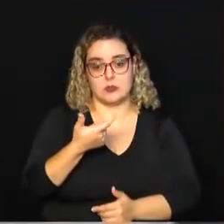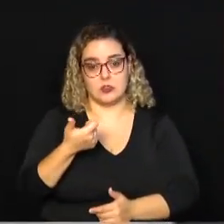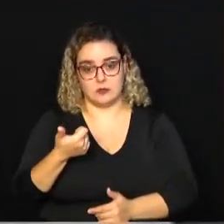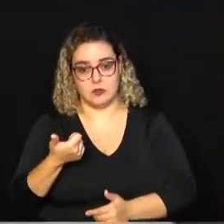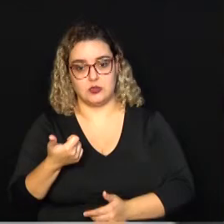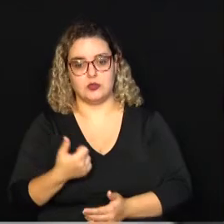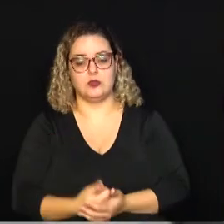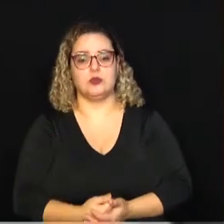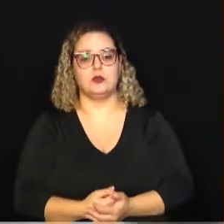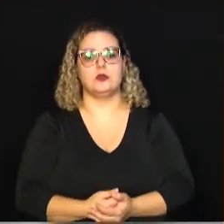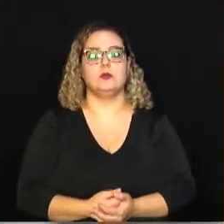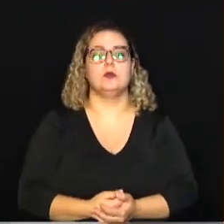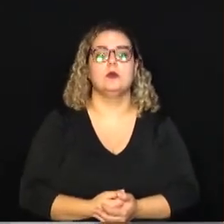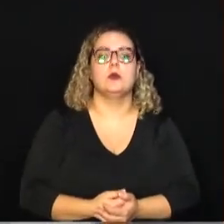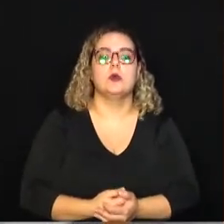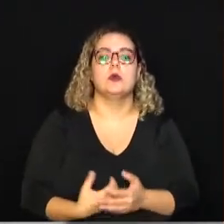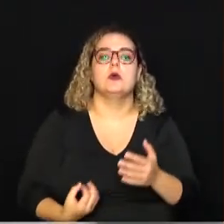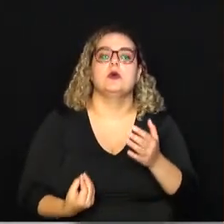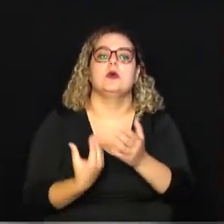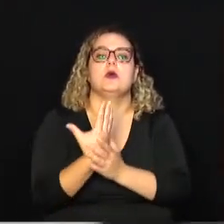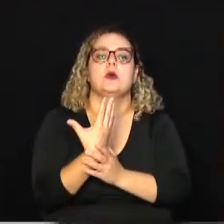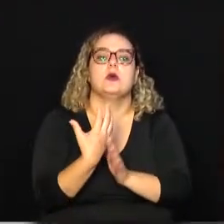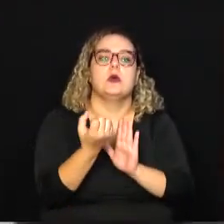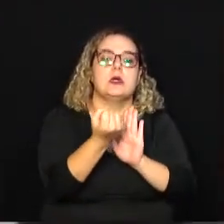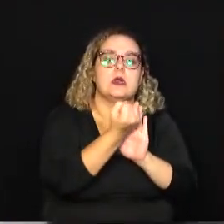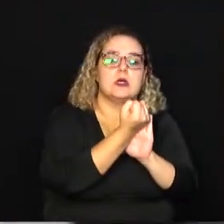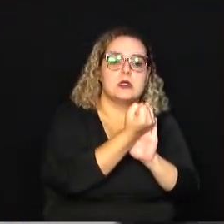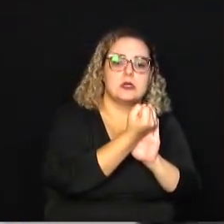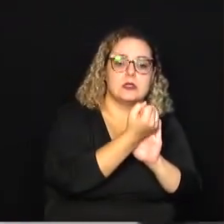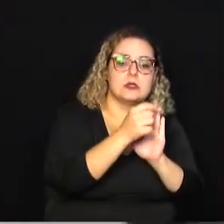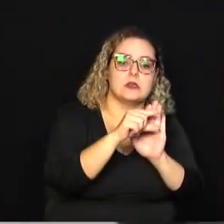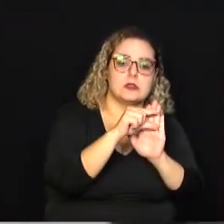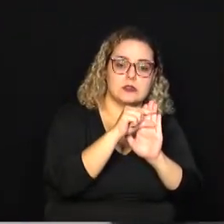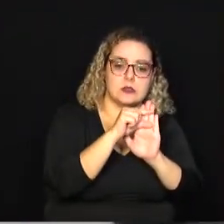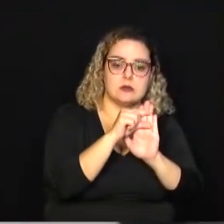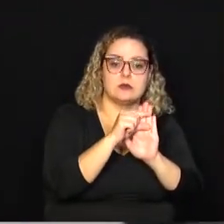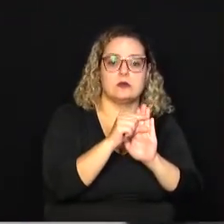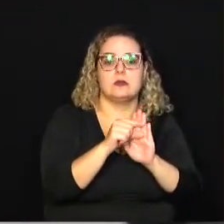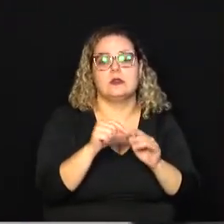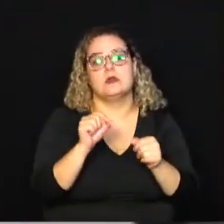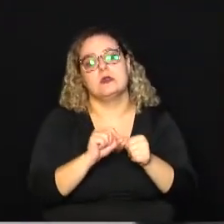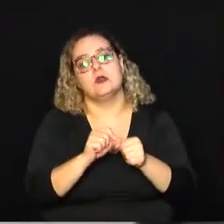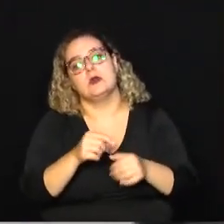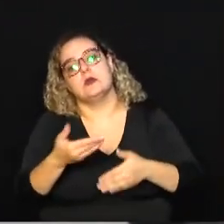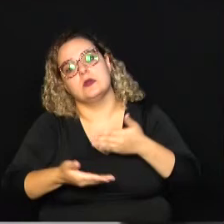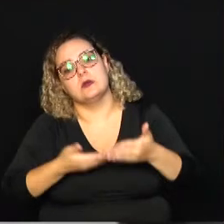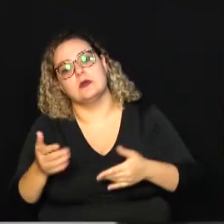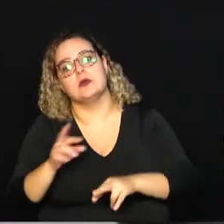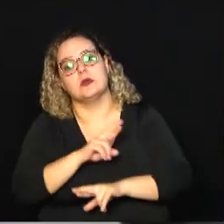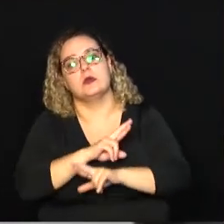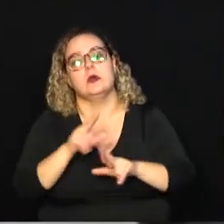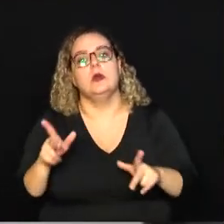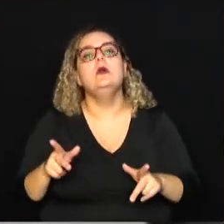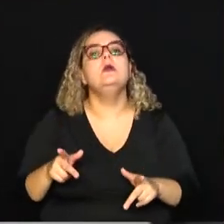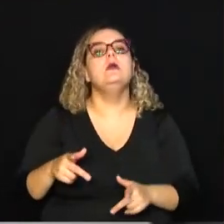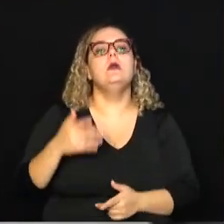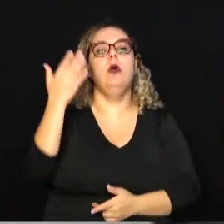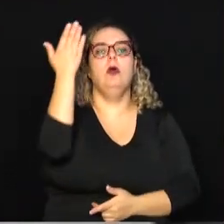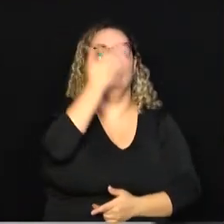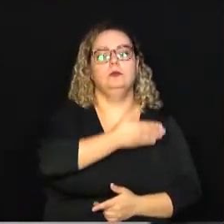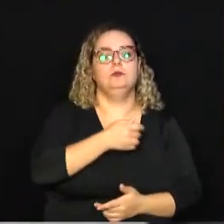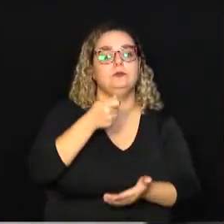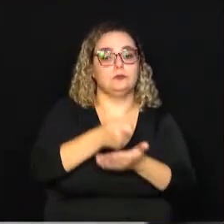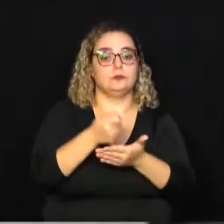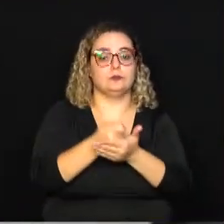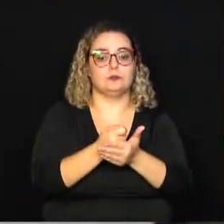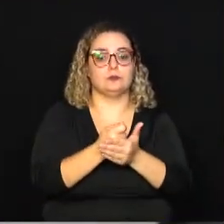E criação de um selo, que é o selo Lazer Seguro, que fazia tratamento diferenciado para os estabelecimentos que comprovassem cumprimento de protocolo